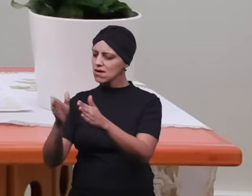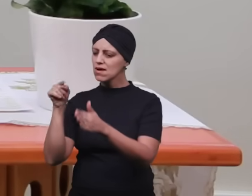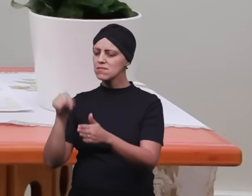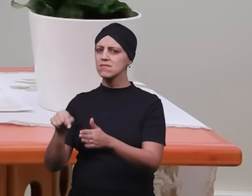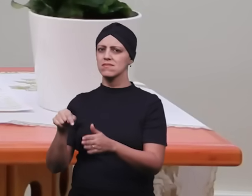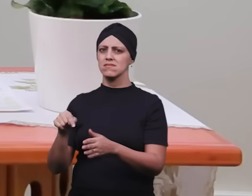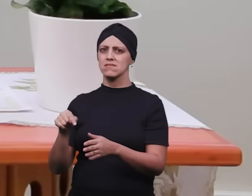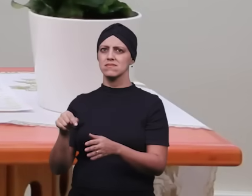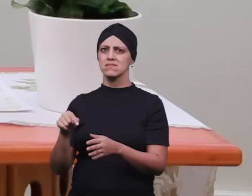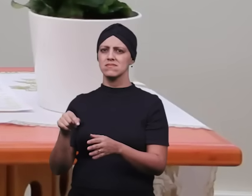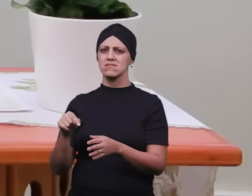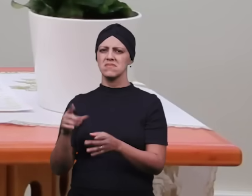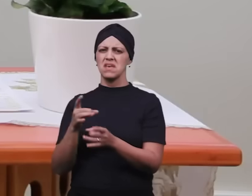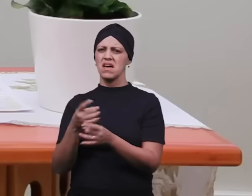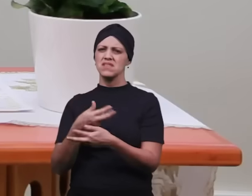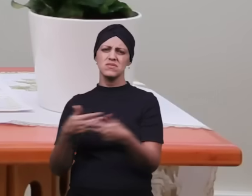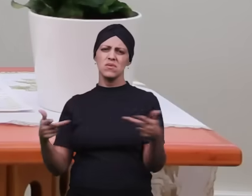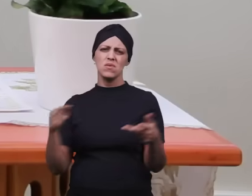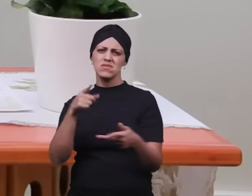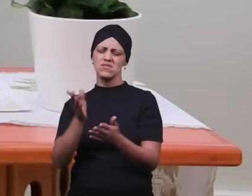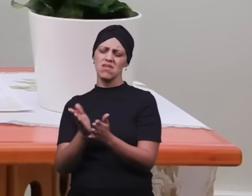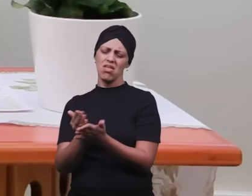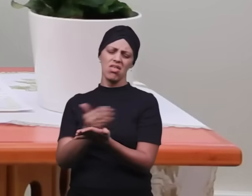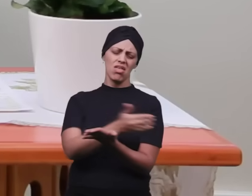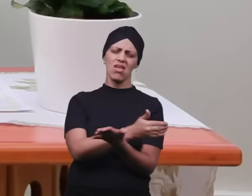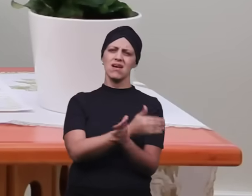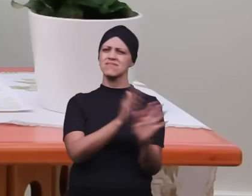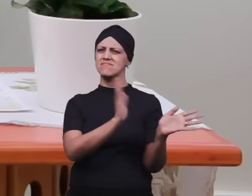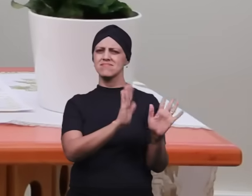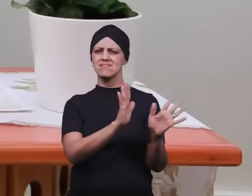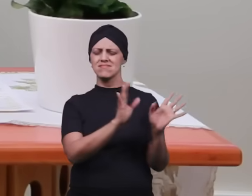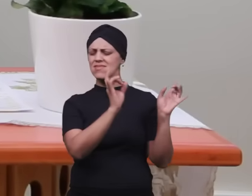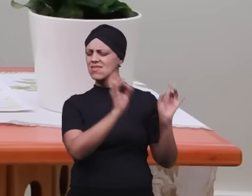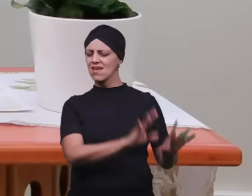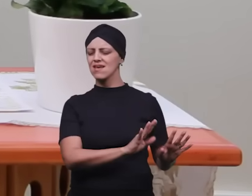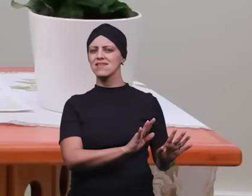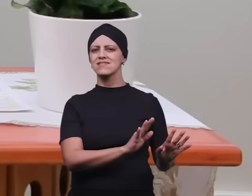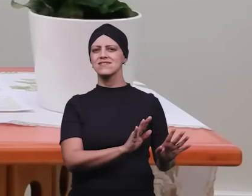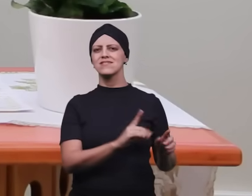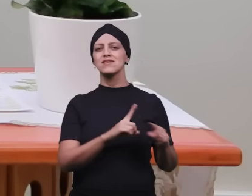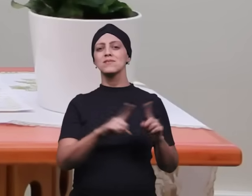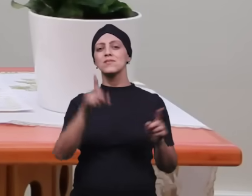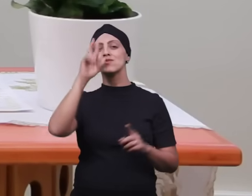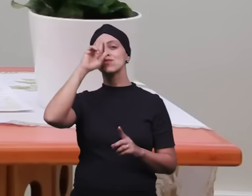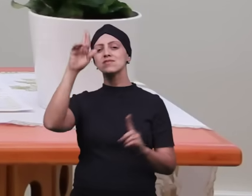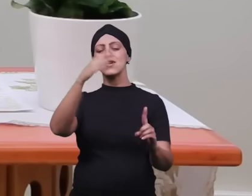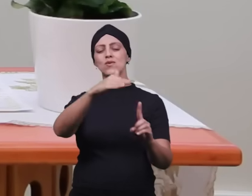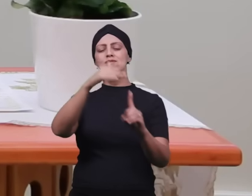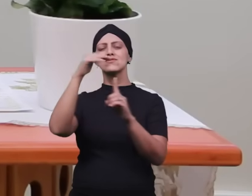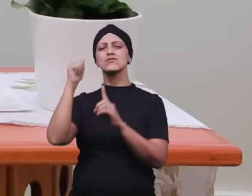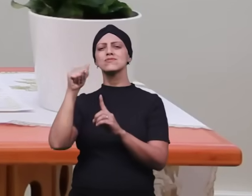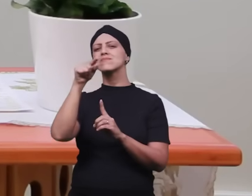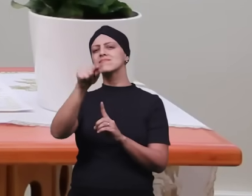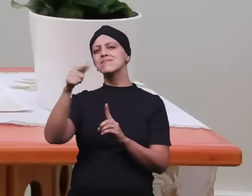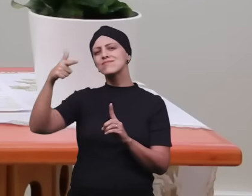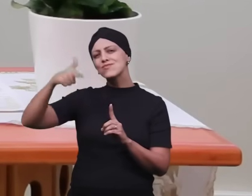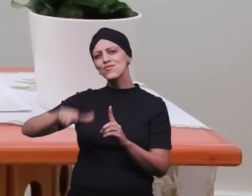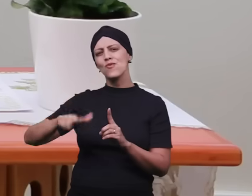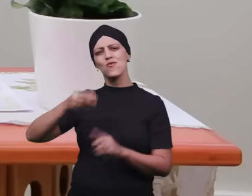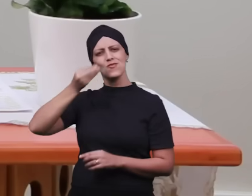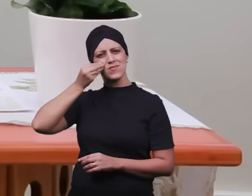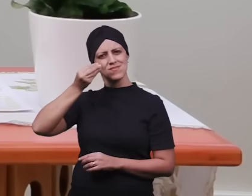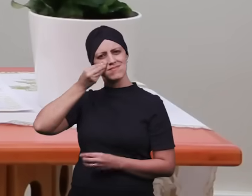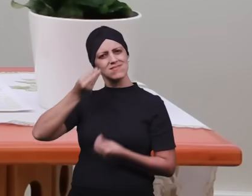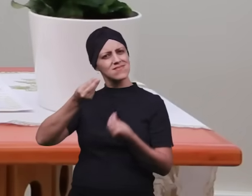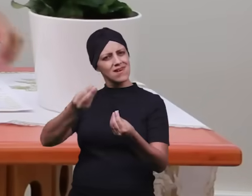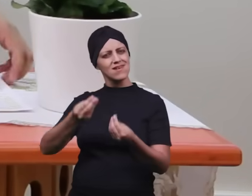Não importa o que aconteceu lá atrás, o que te levou a errar o caminho, saiba de uma coisa, o Senhor está te dando uma oportunidade.